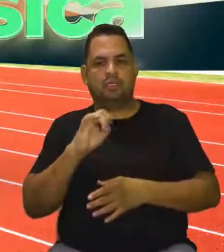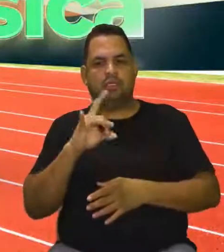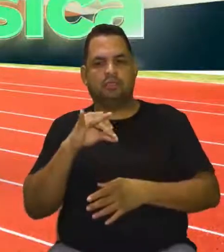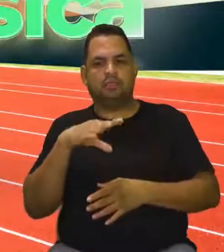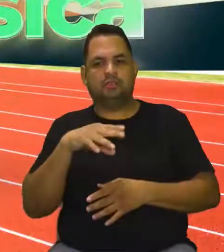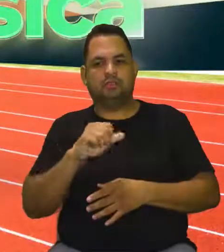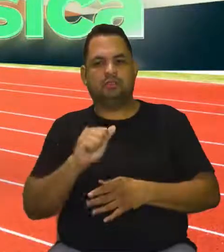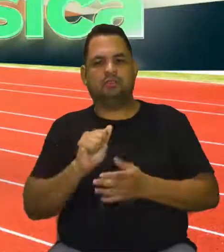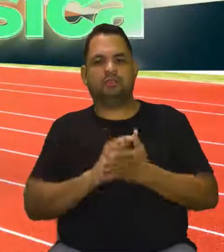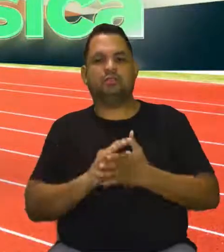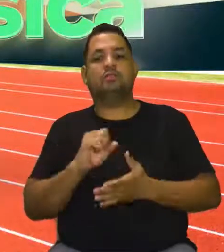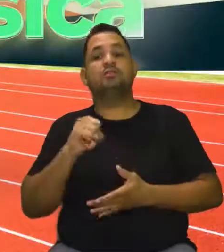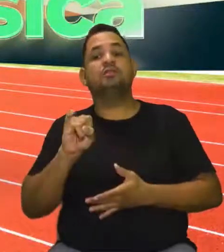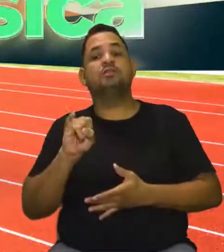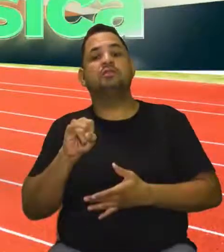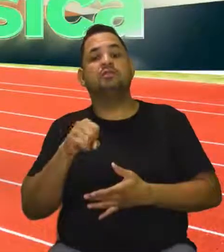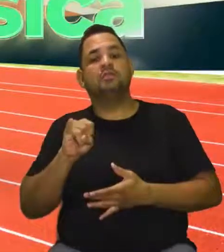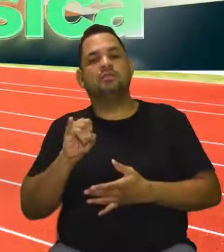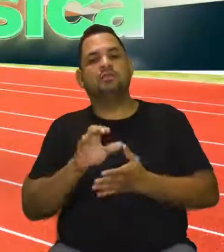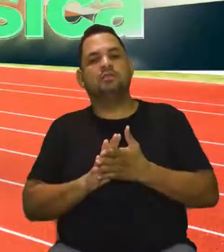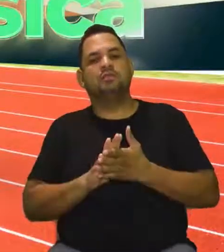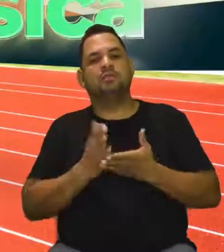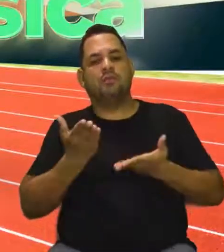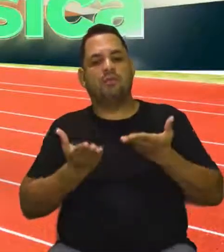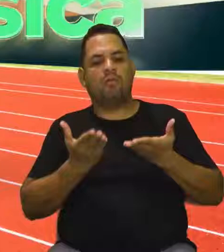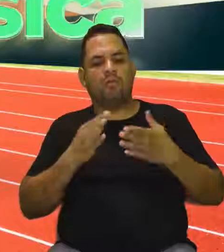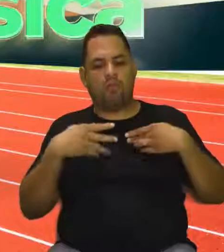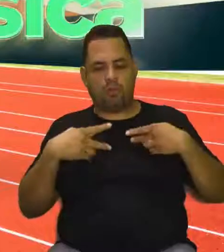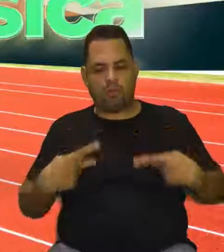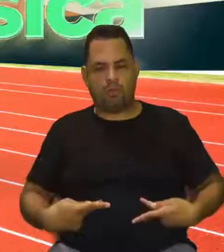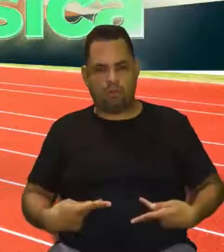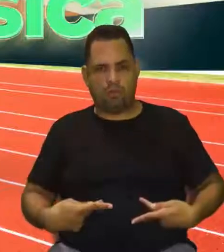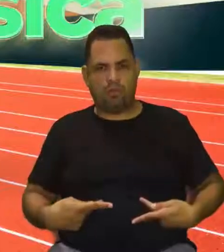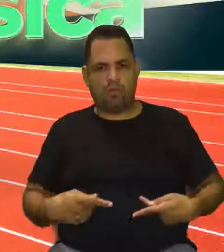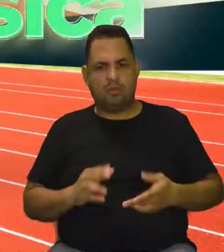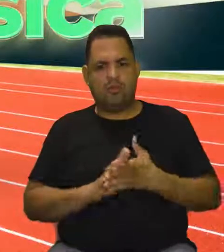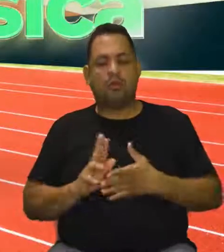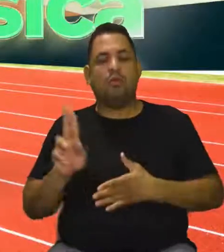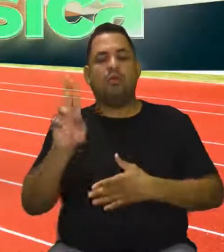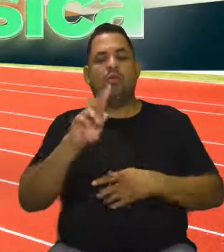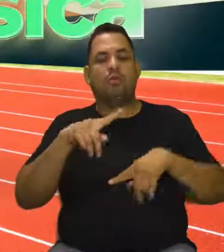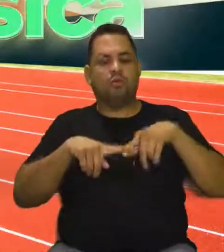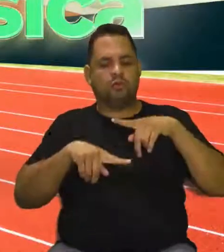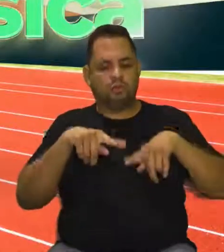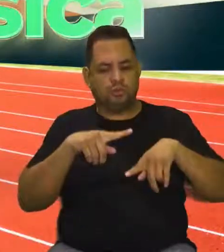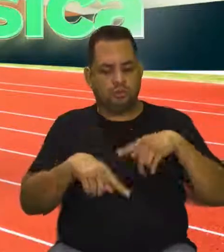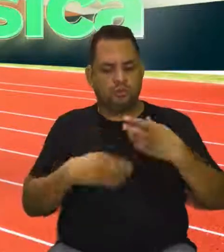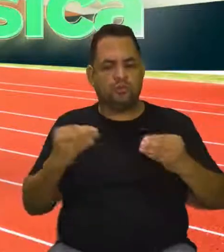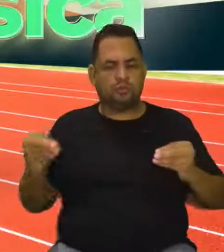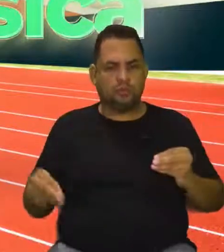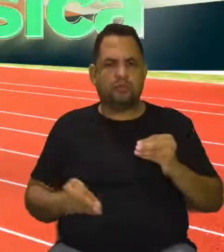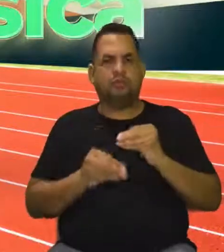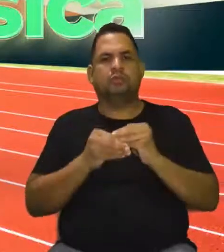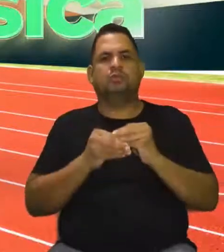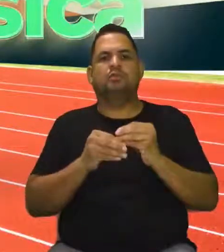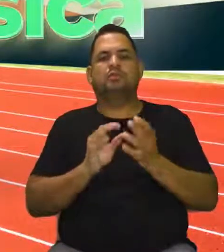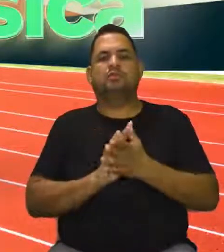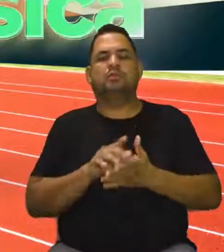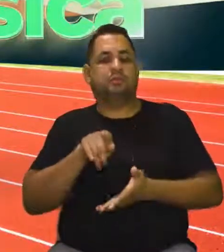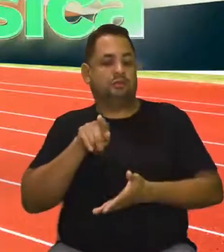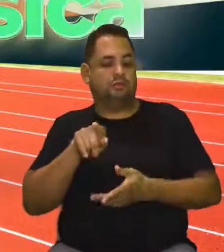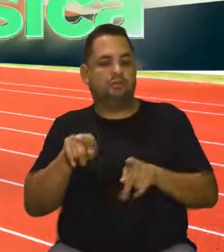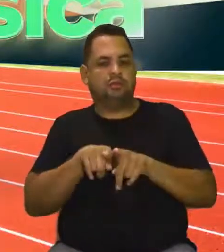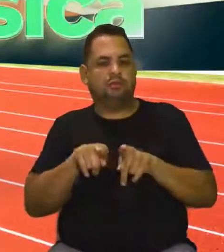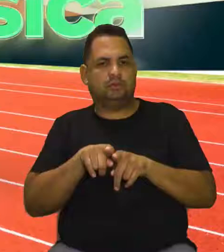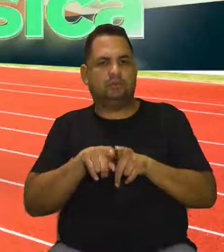calistenia. Se você trabalha com o peso do seu próprio corpo e utiliza implementos, acessórios, você está